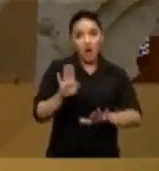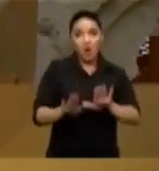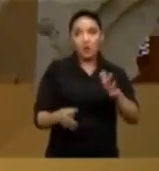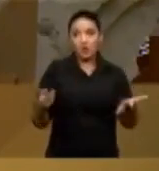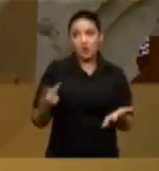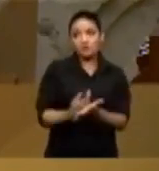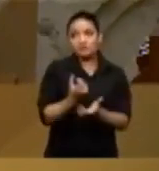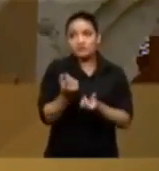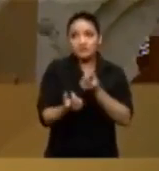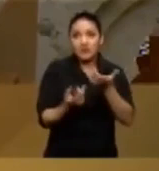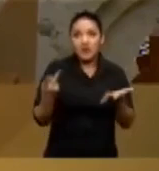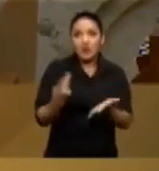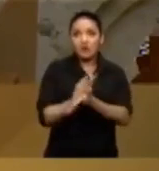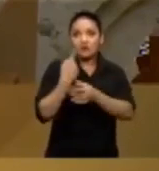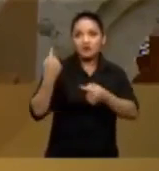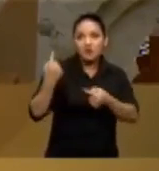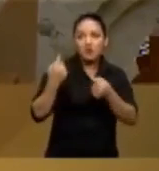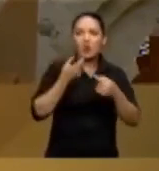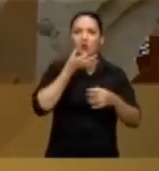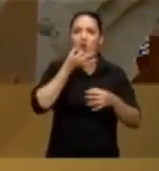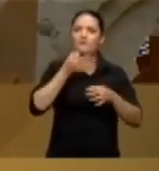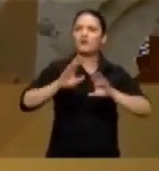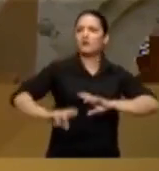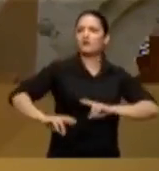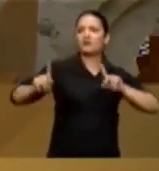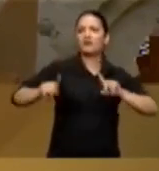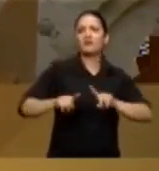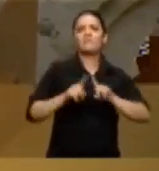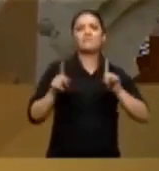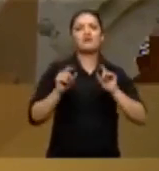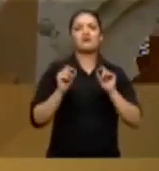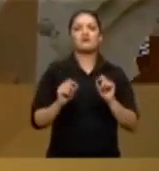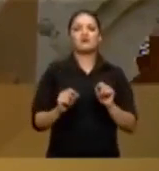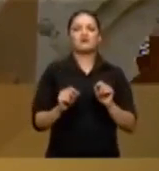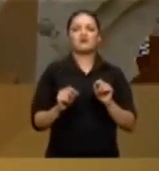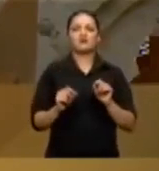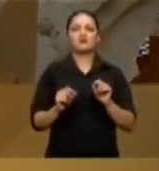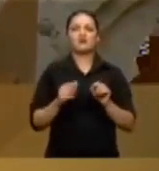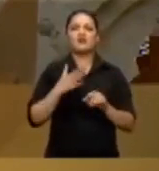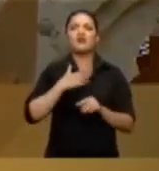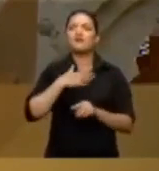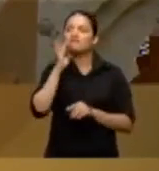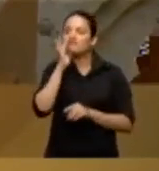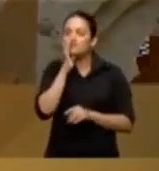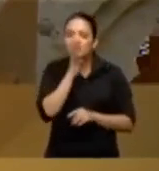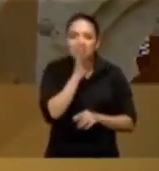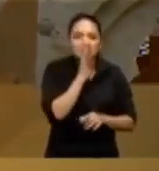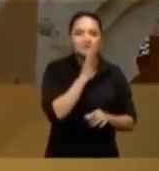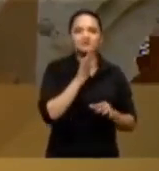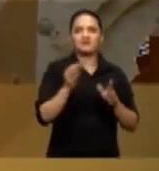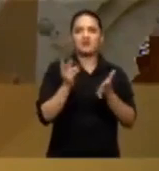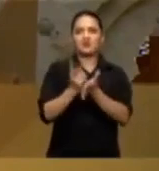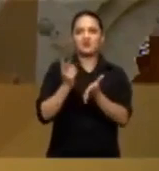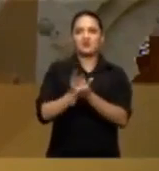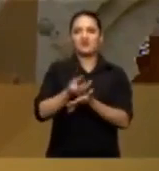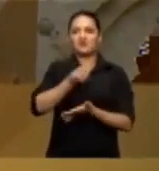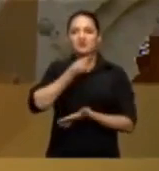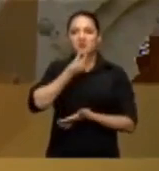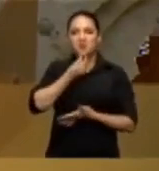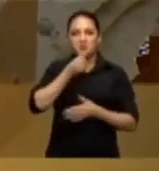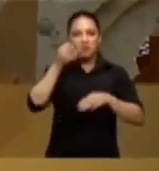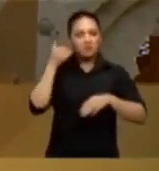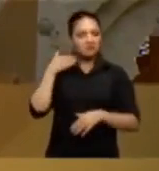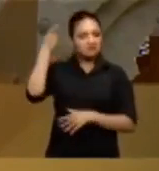quanto às lacunas e vazios das normas, não deixam lacunas sobre a minha admiração ao grande homem, julgador